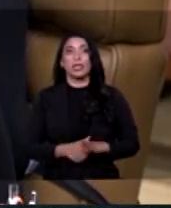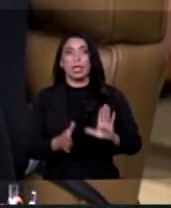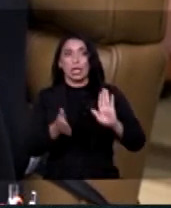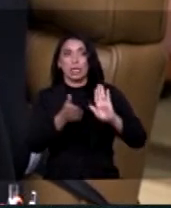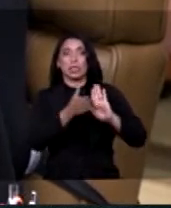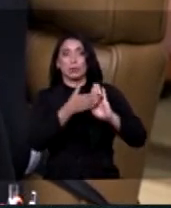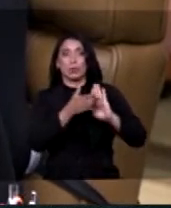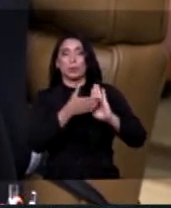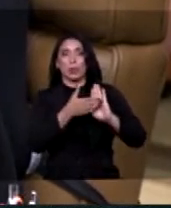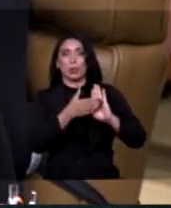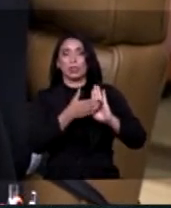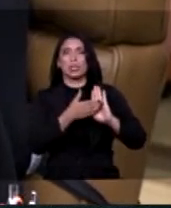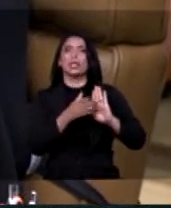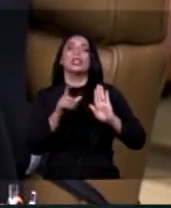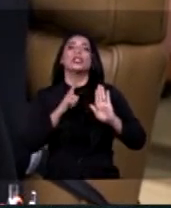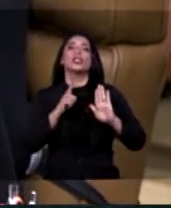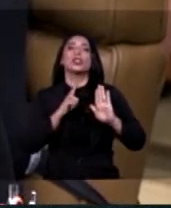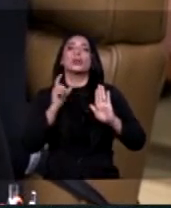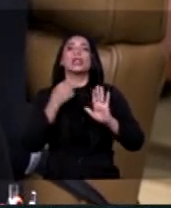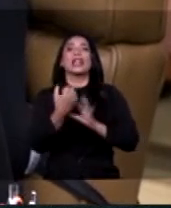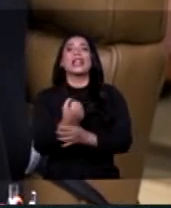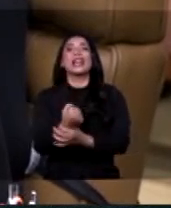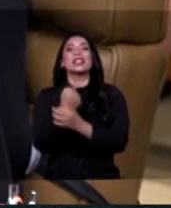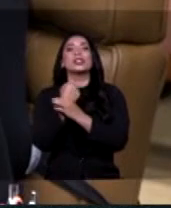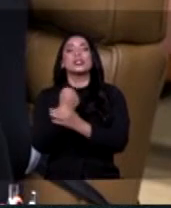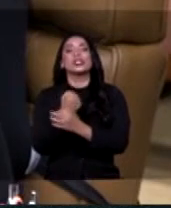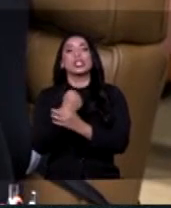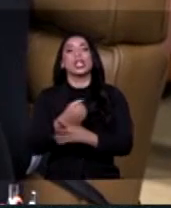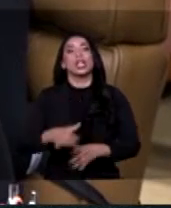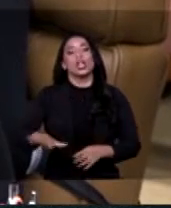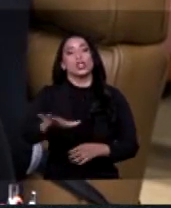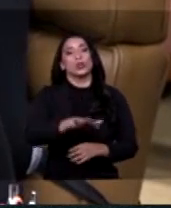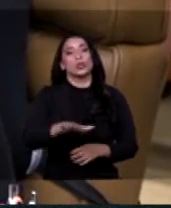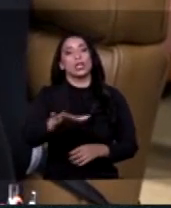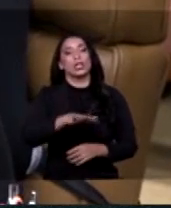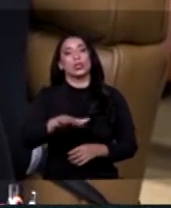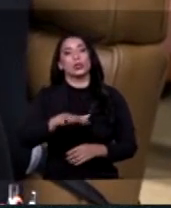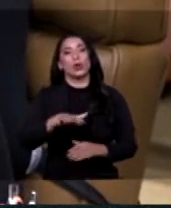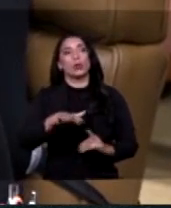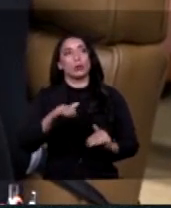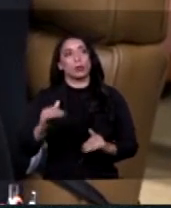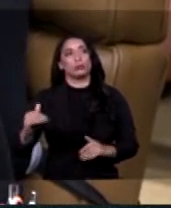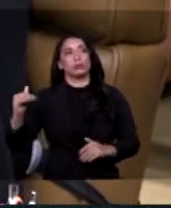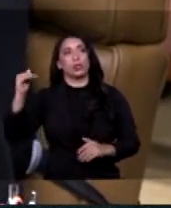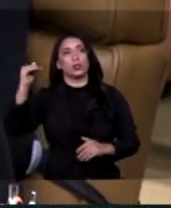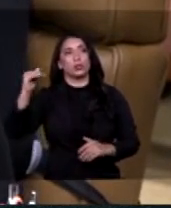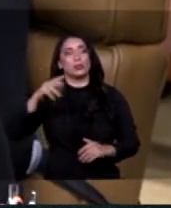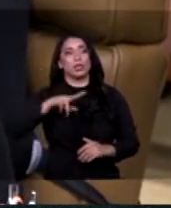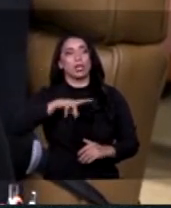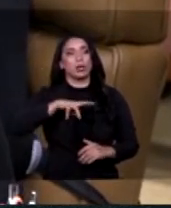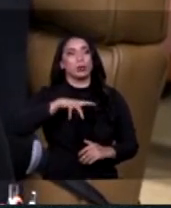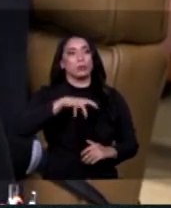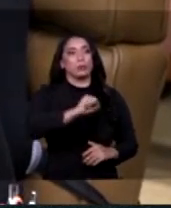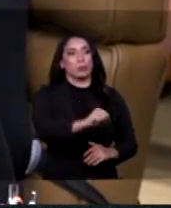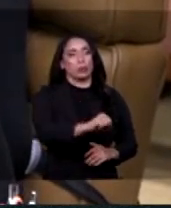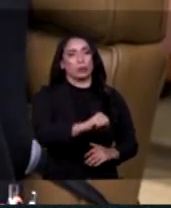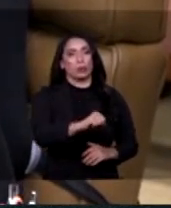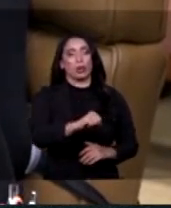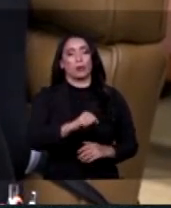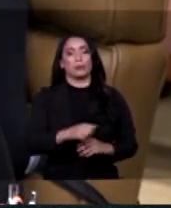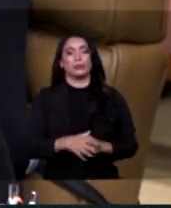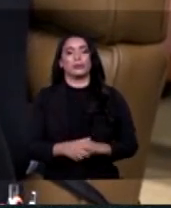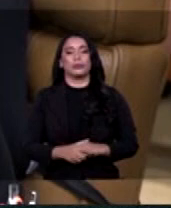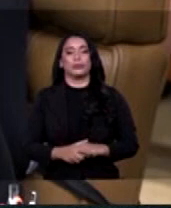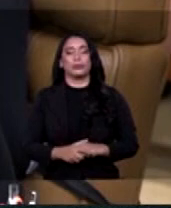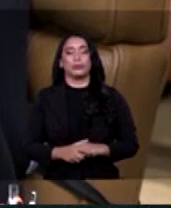não faz uma linha de tempo, mas ele faz o estabelecimento de normas